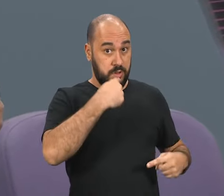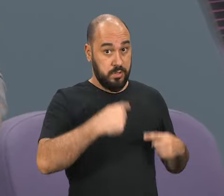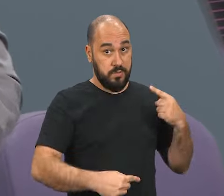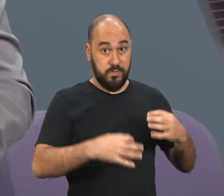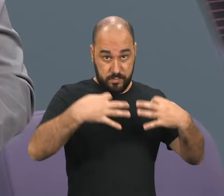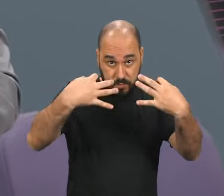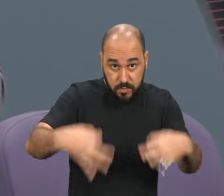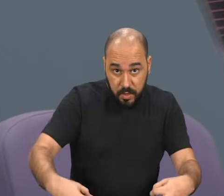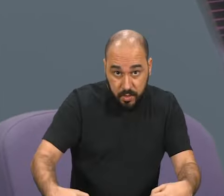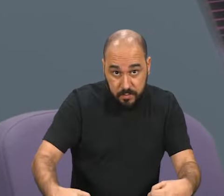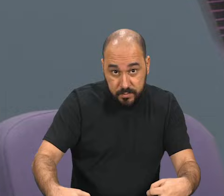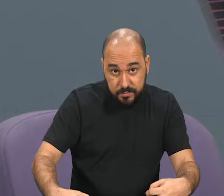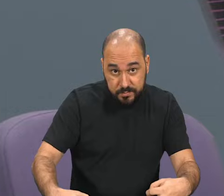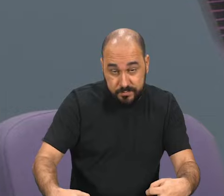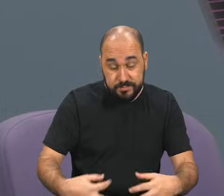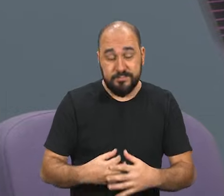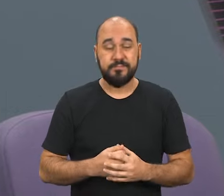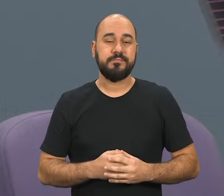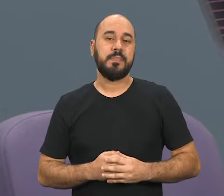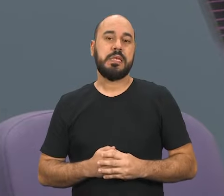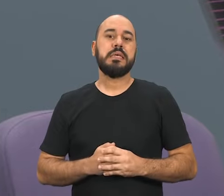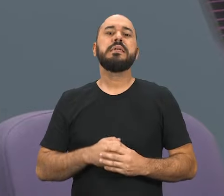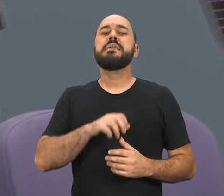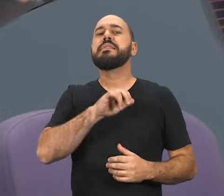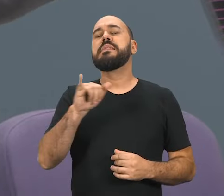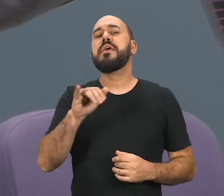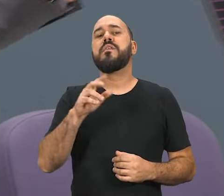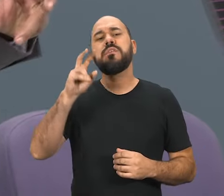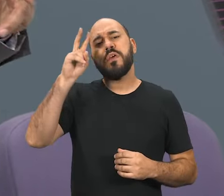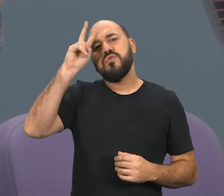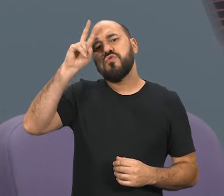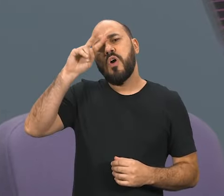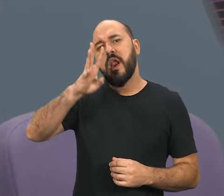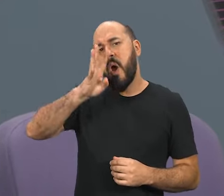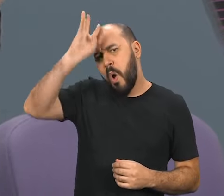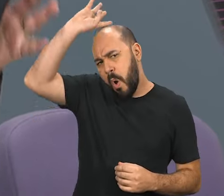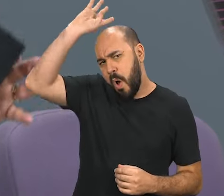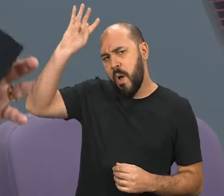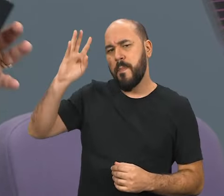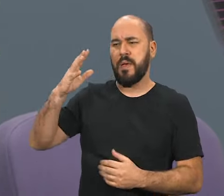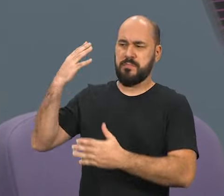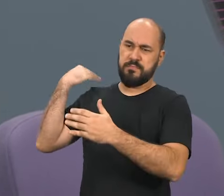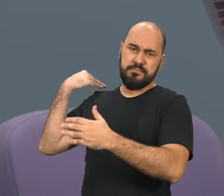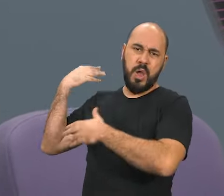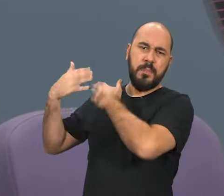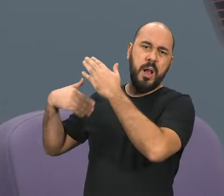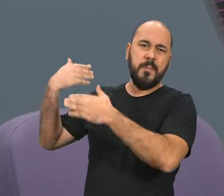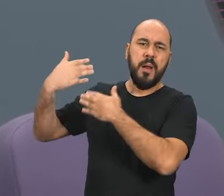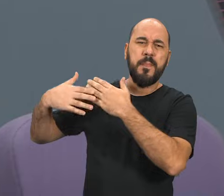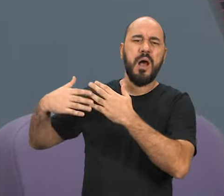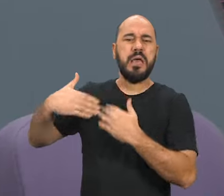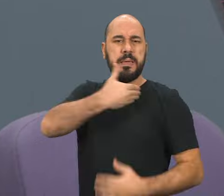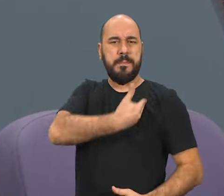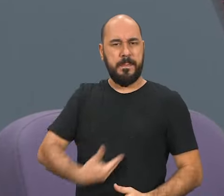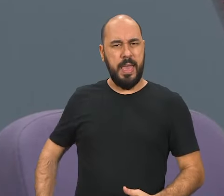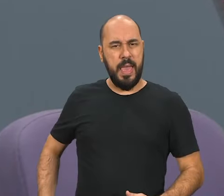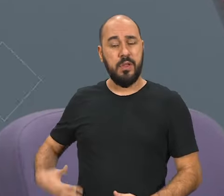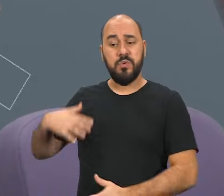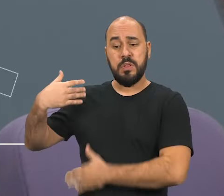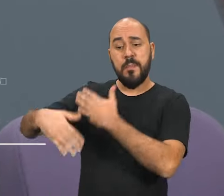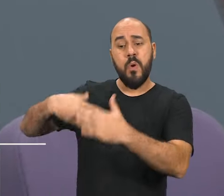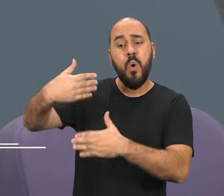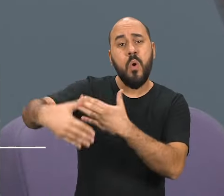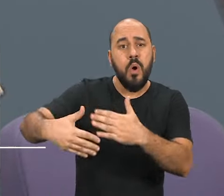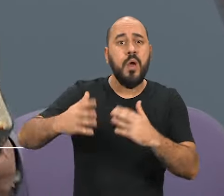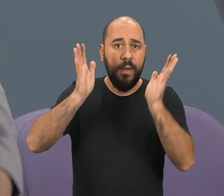correto? E se você analisar em detalhes a história de Roma, Roma imperial e Roma depois papal, você vai